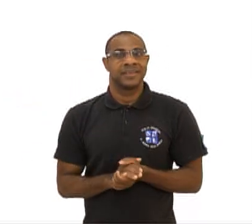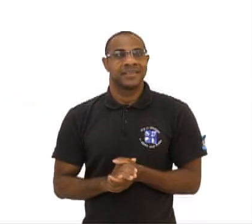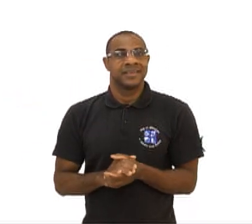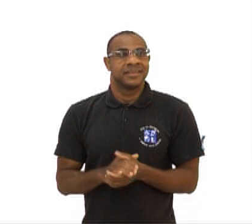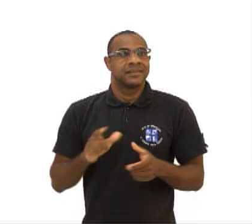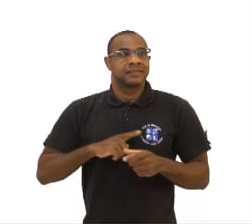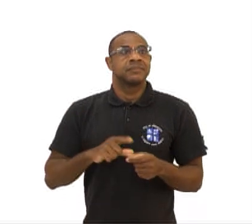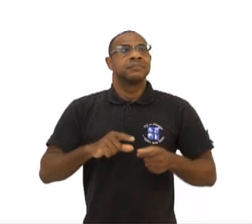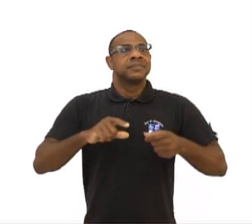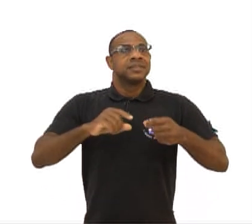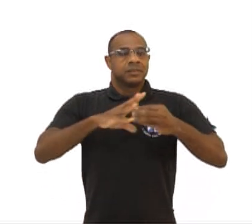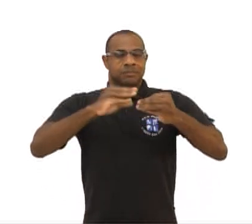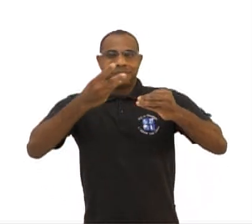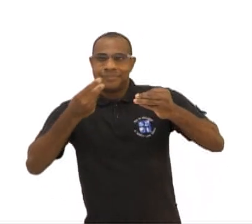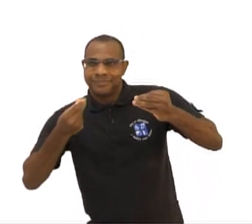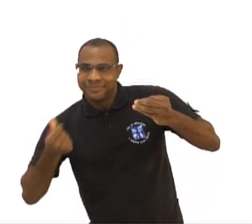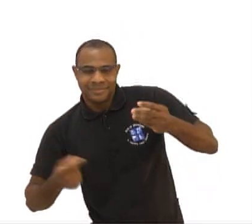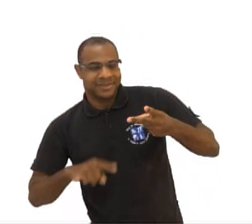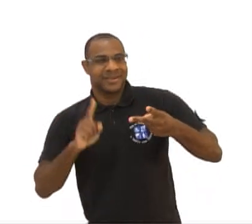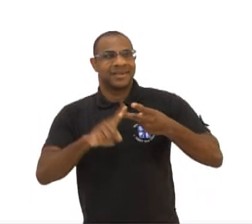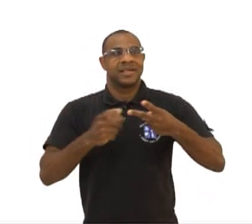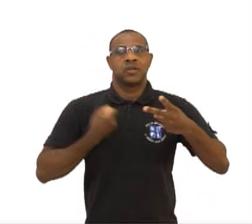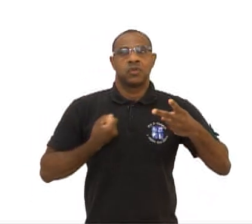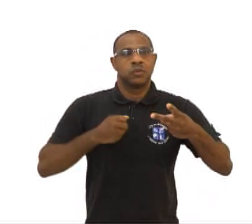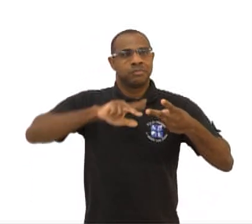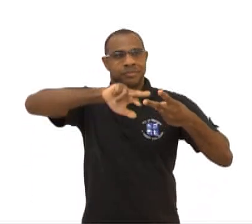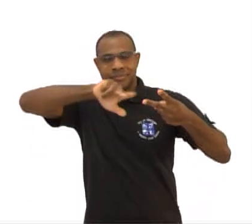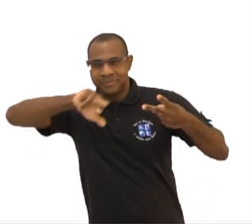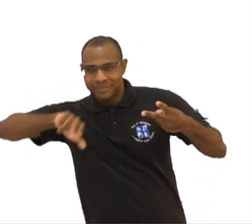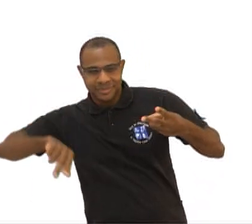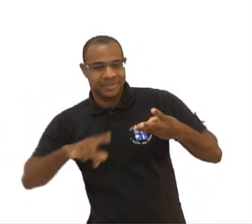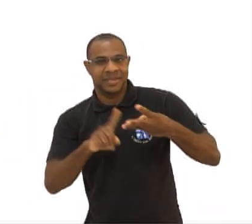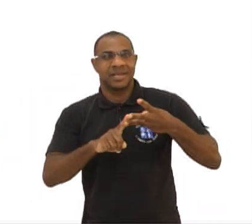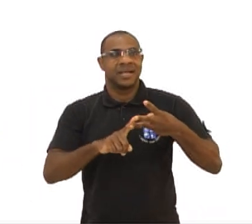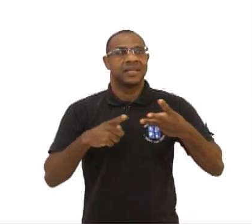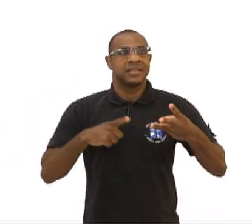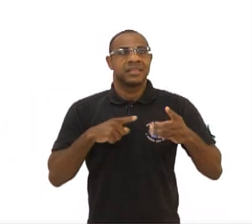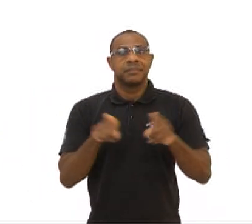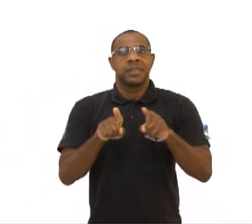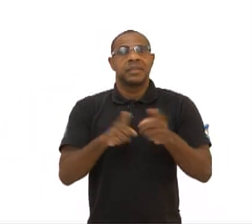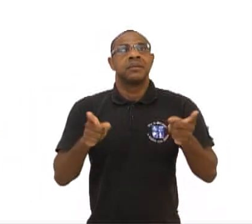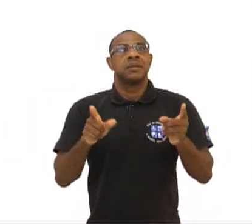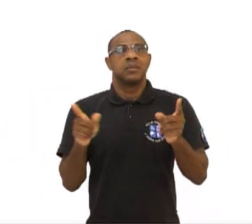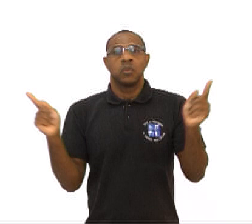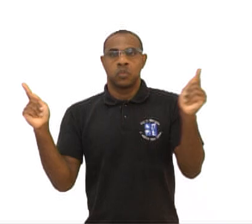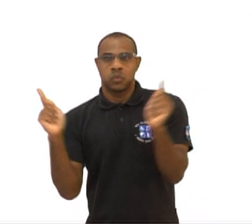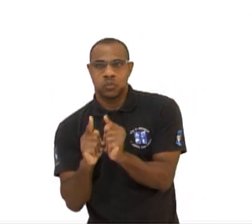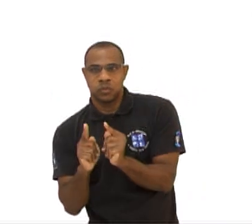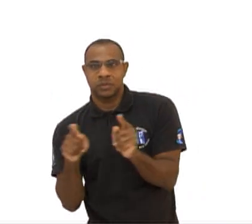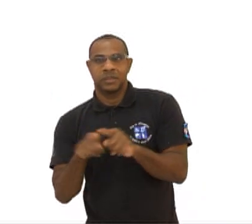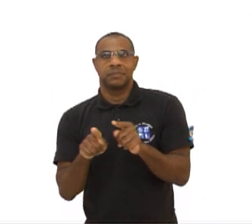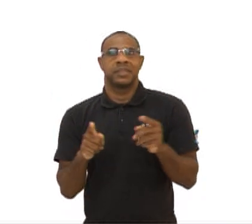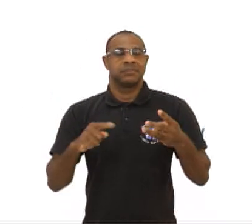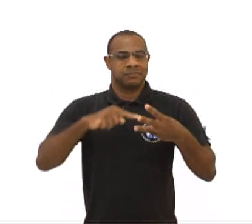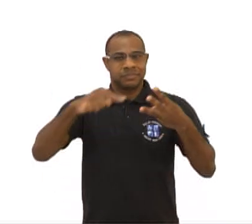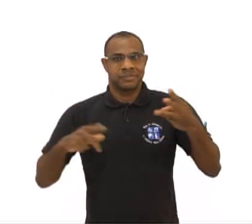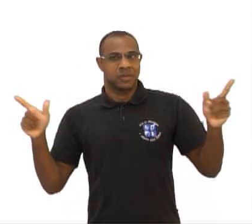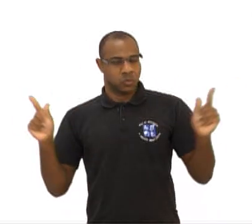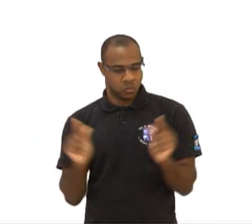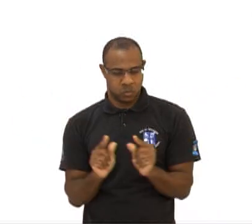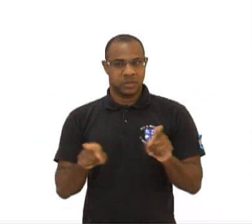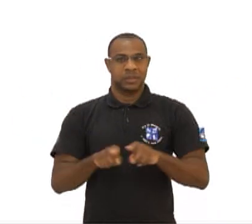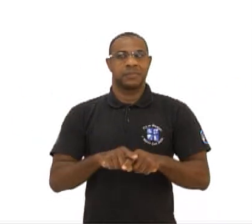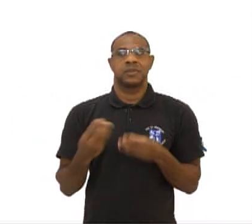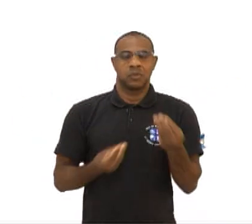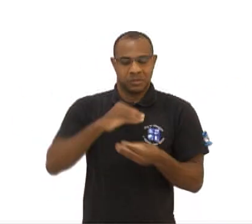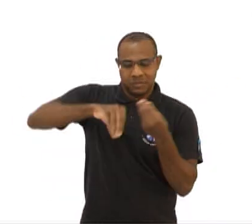de óxido-redução, número de oxidação ou NOx, agente oxidante e agente redutor, certo, professora? Certo. Olha,